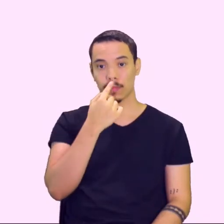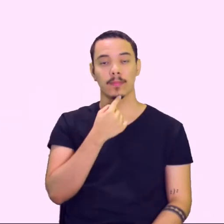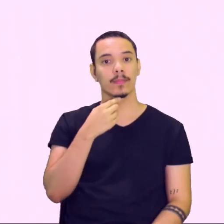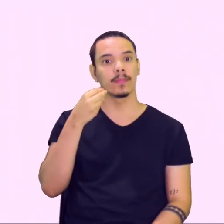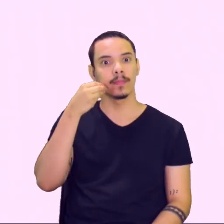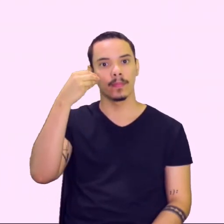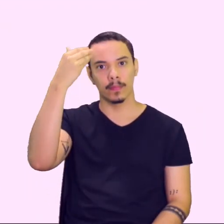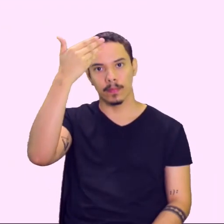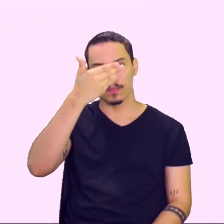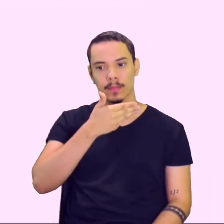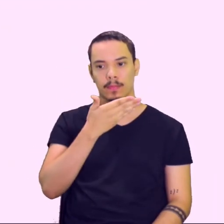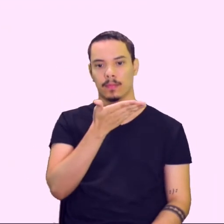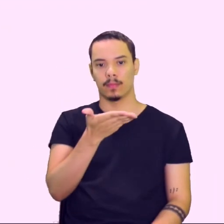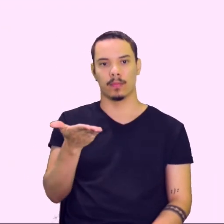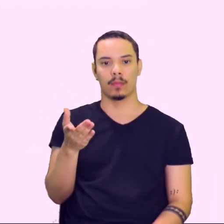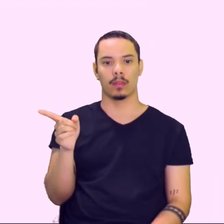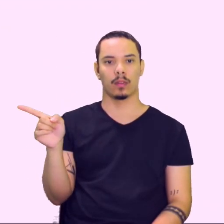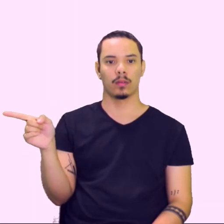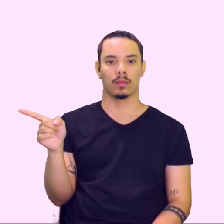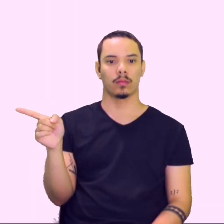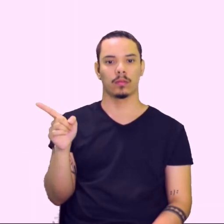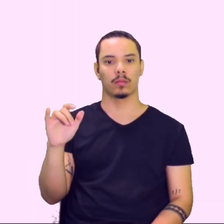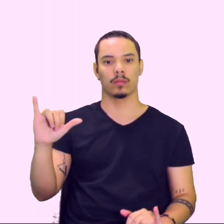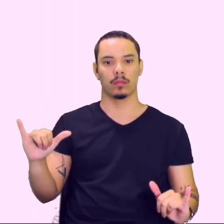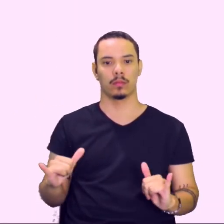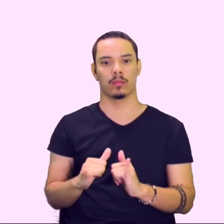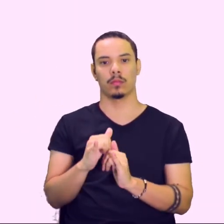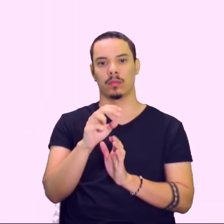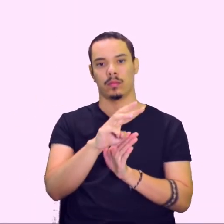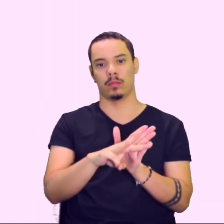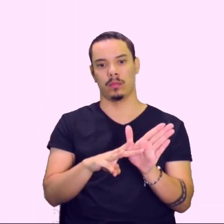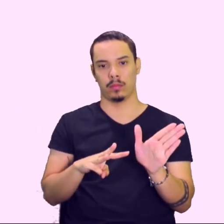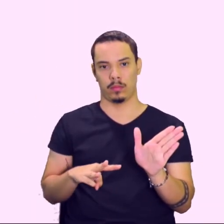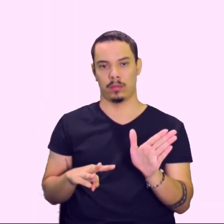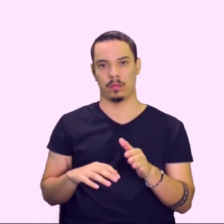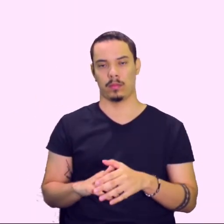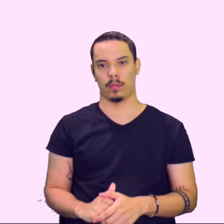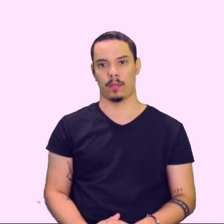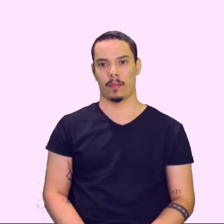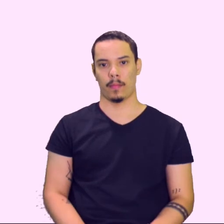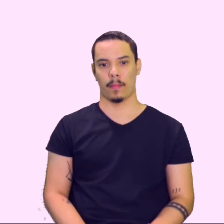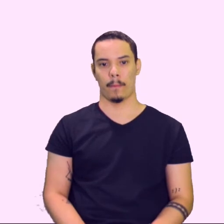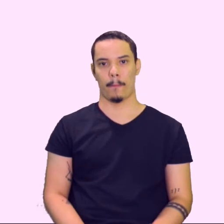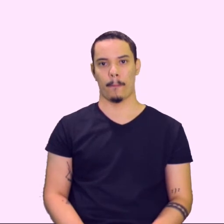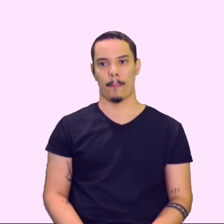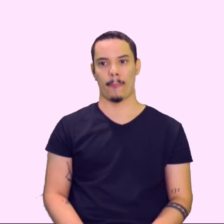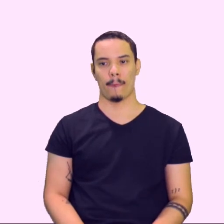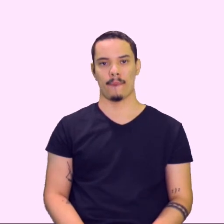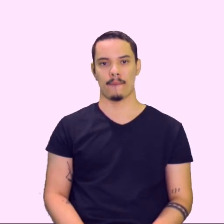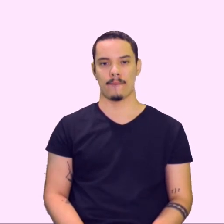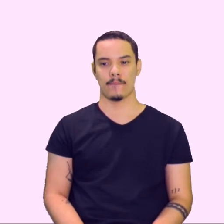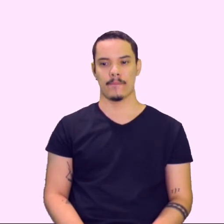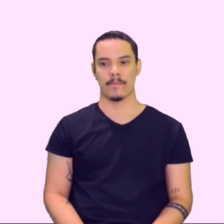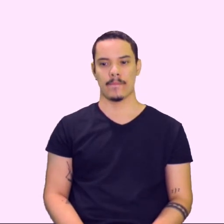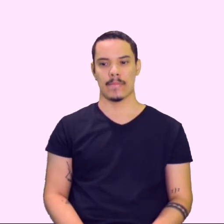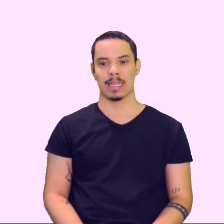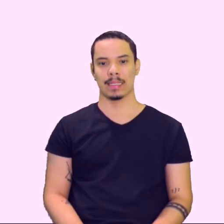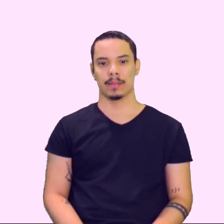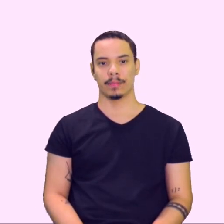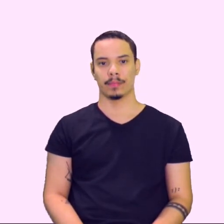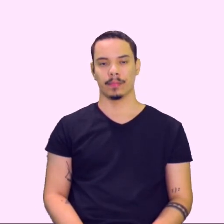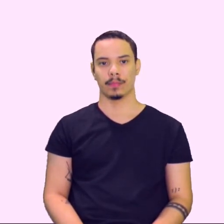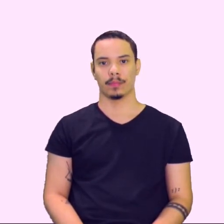projetos. Outra, ó. A usina sobre o Madeira, aqui em Porto Velho, lá no Santo Antônio, né, também obra do PAC. São obras